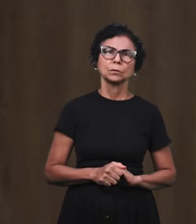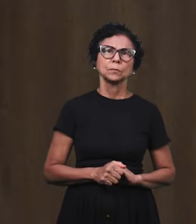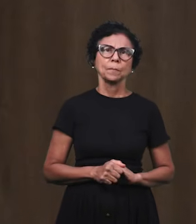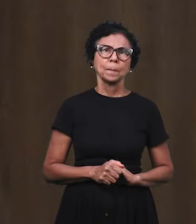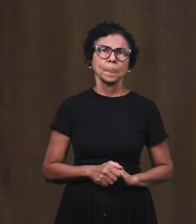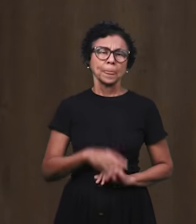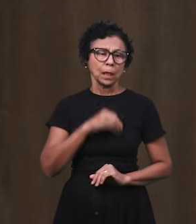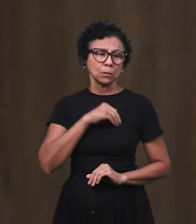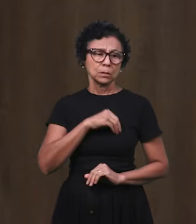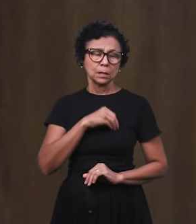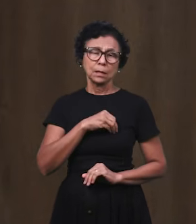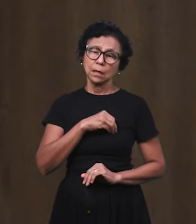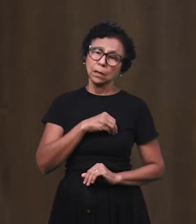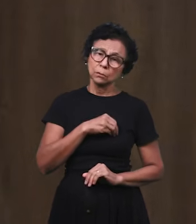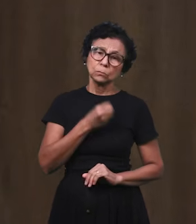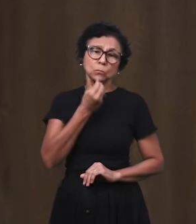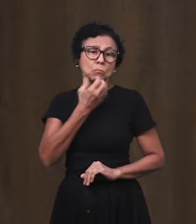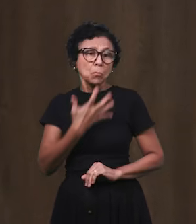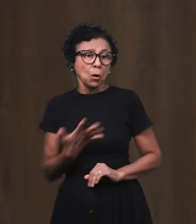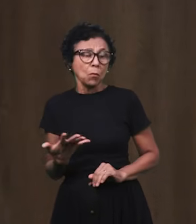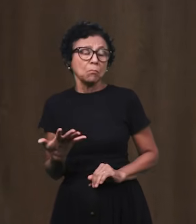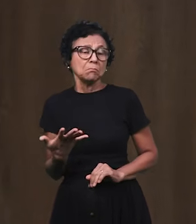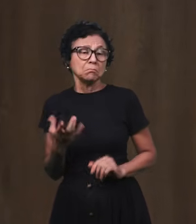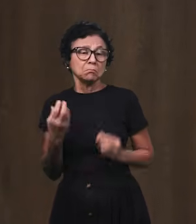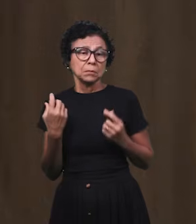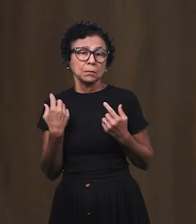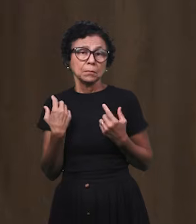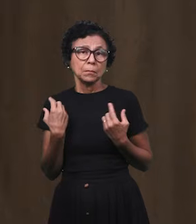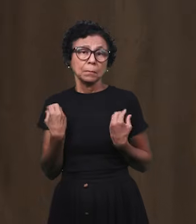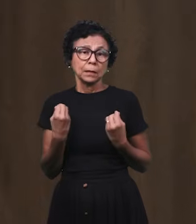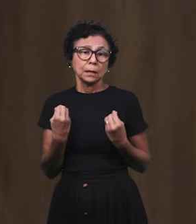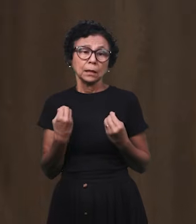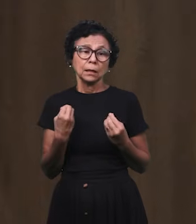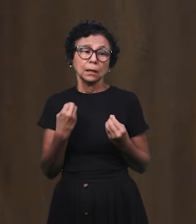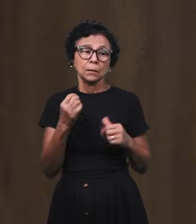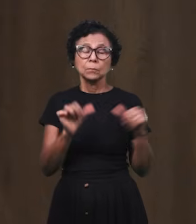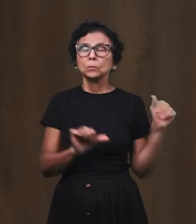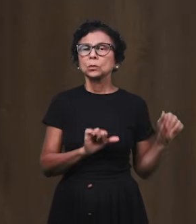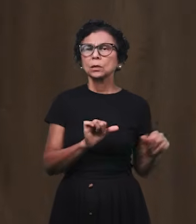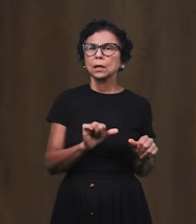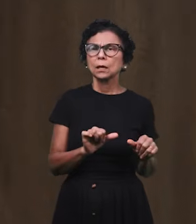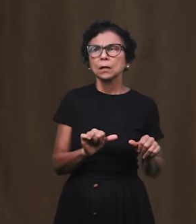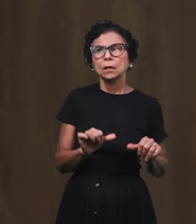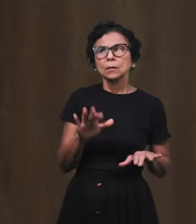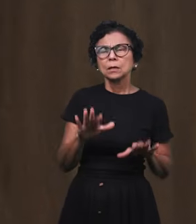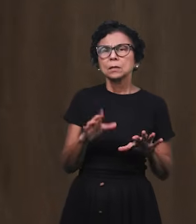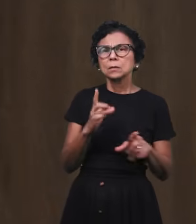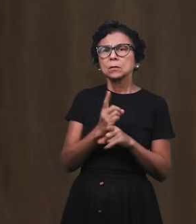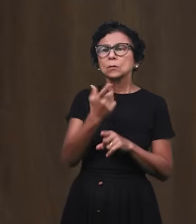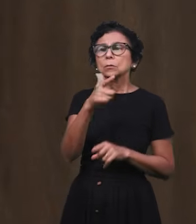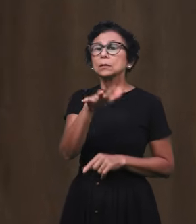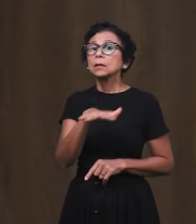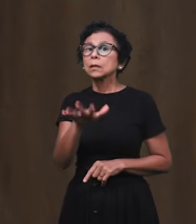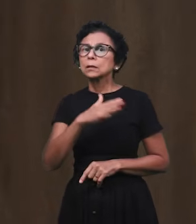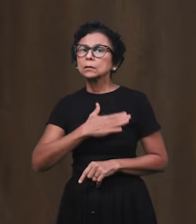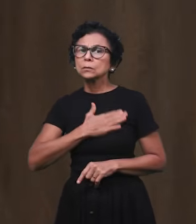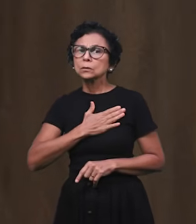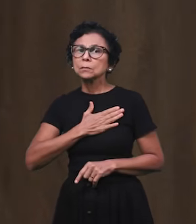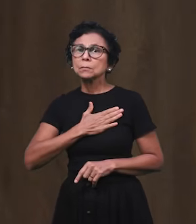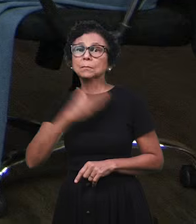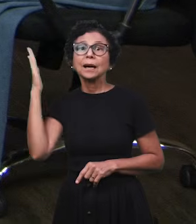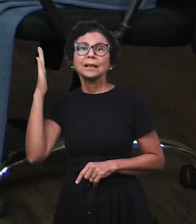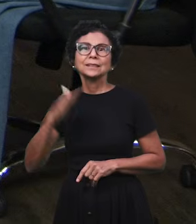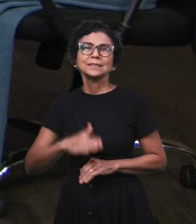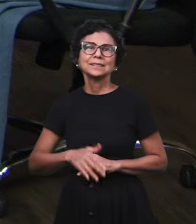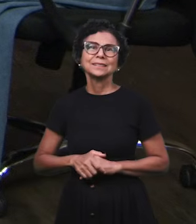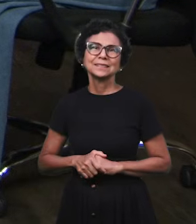você se identifica mais. Né, gente? A vida acaba sendo... a gente passa por diversas situações e acaba sendo longa também. Às vezes cansa trabalhar só